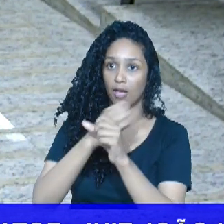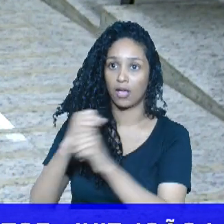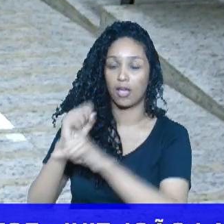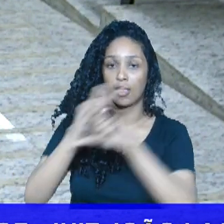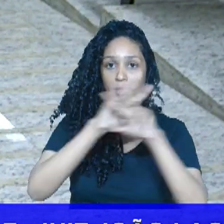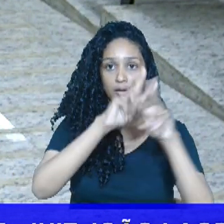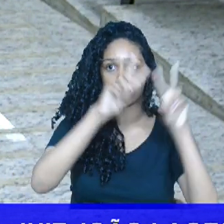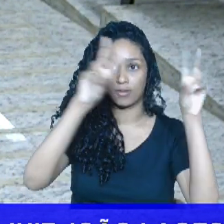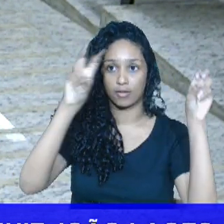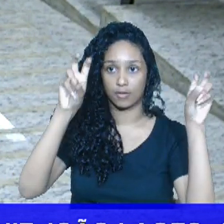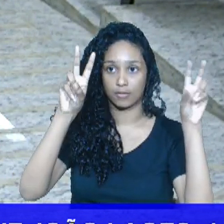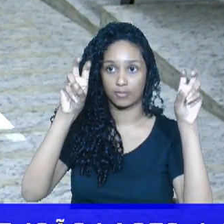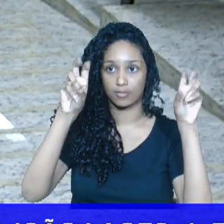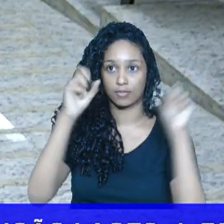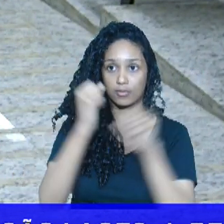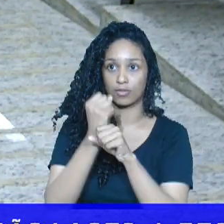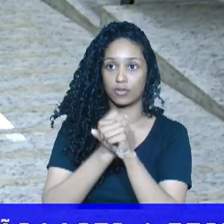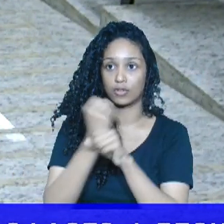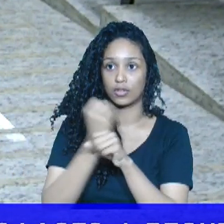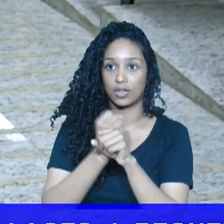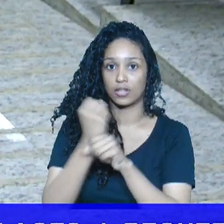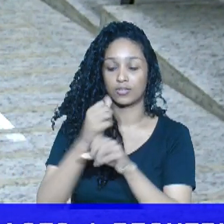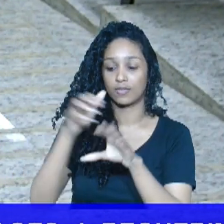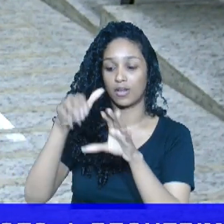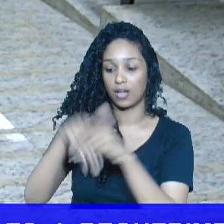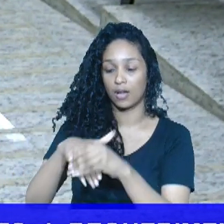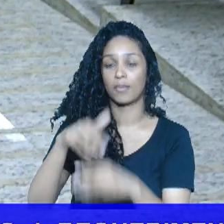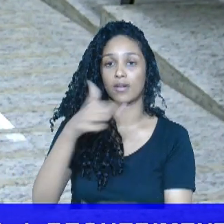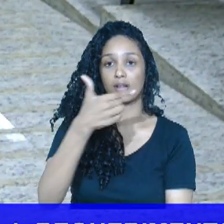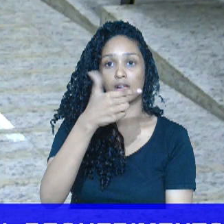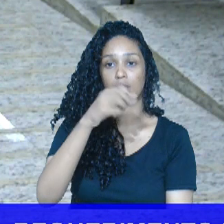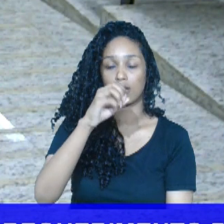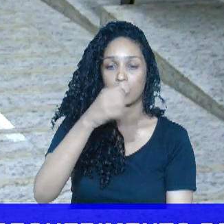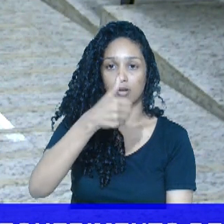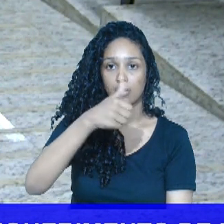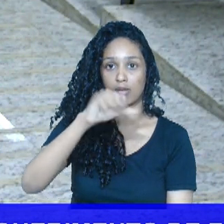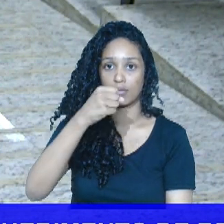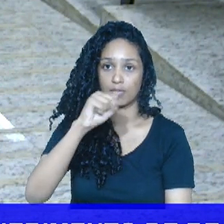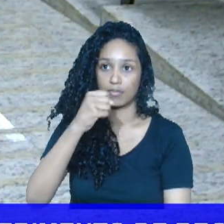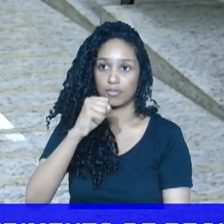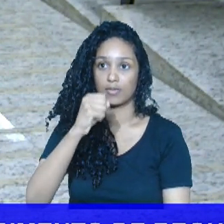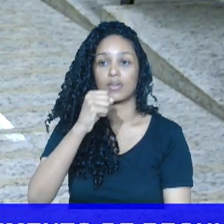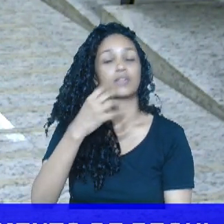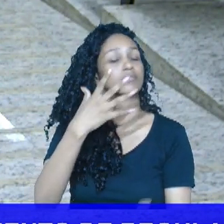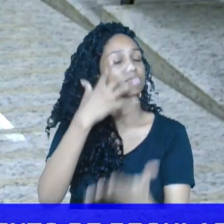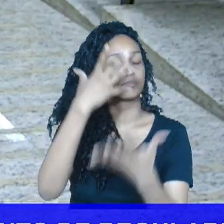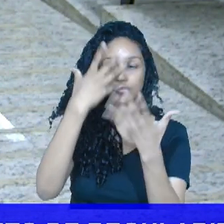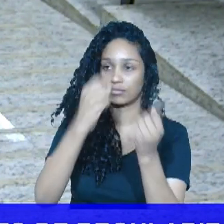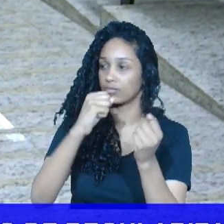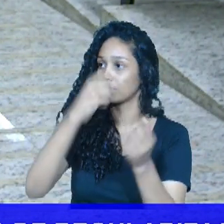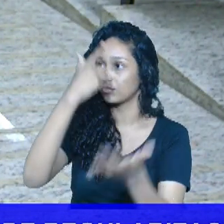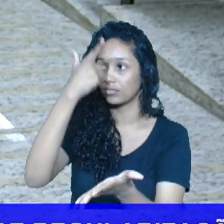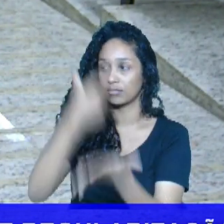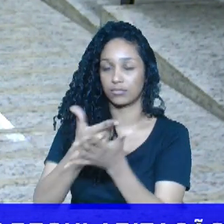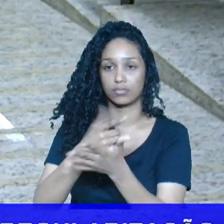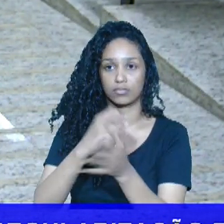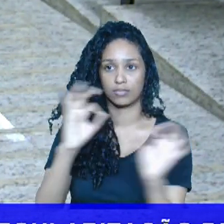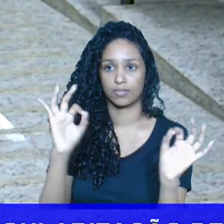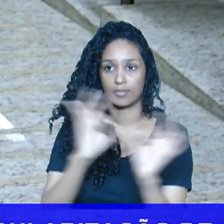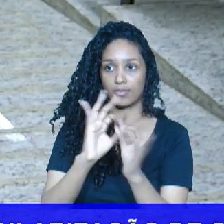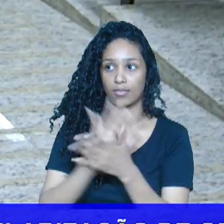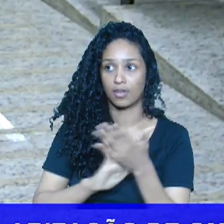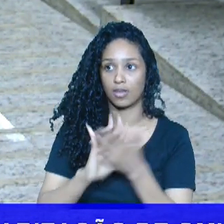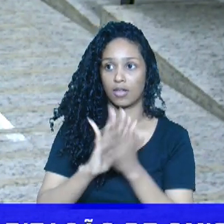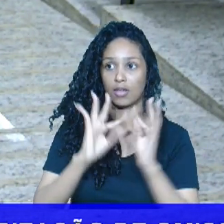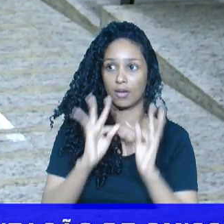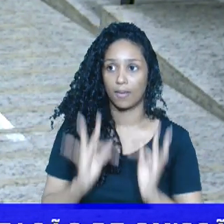campanha que ele fez em 2018, as quais as contas foram julgadas não prestadas. A unidade técnica